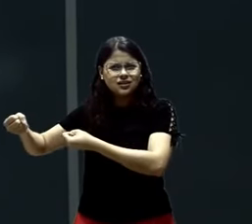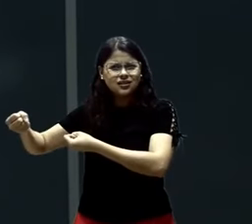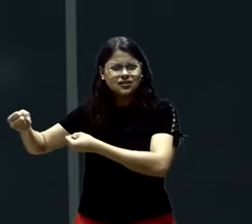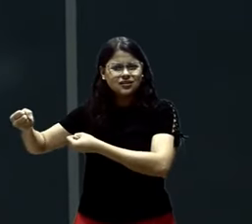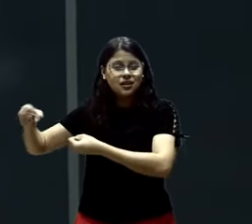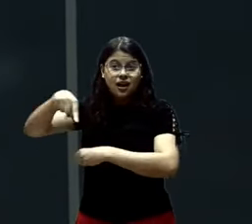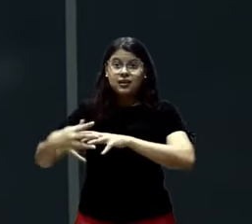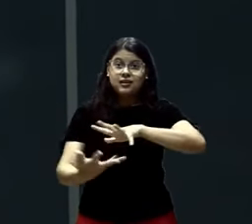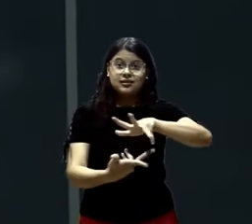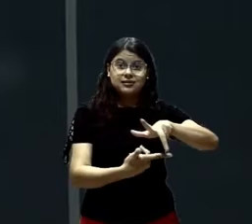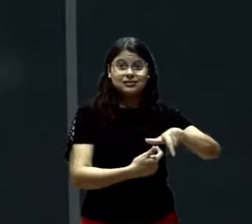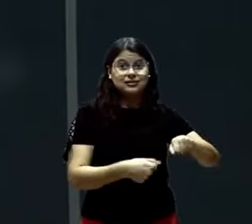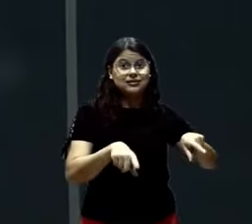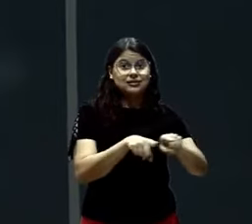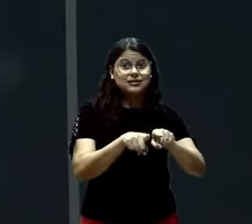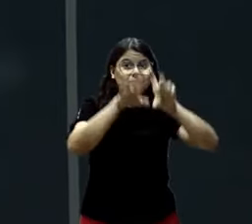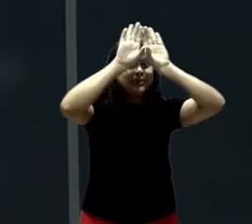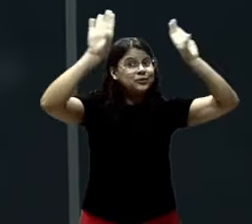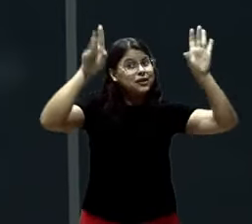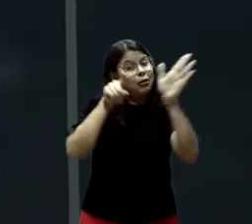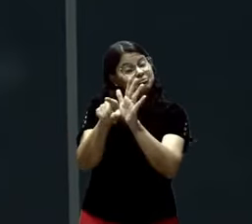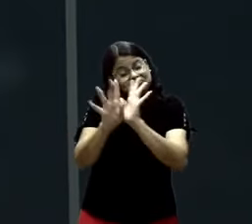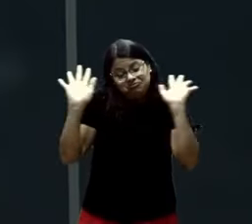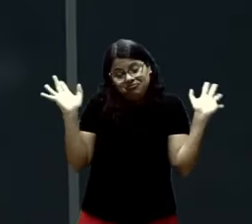terra como no céu.